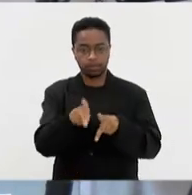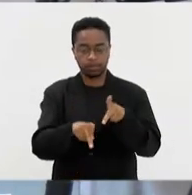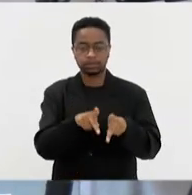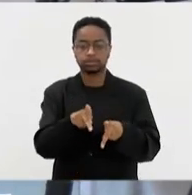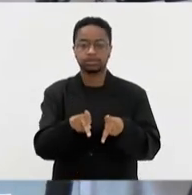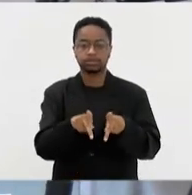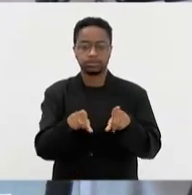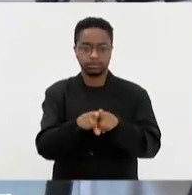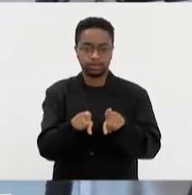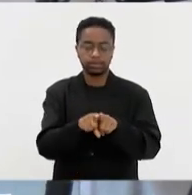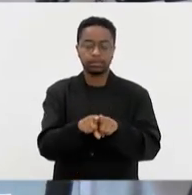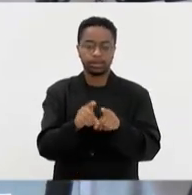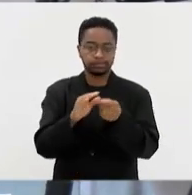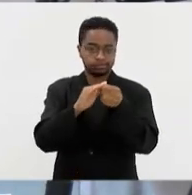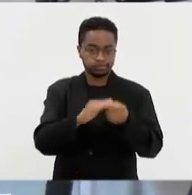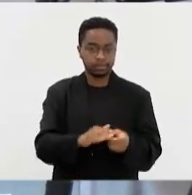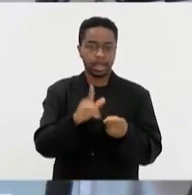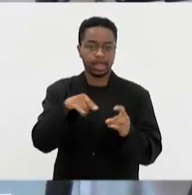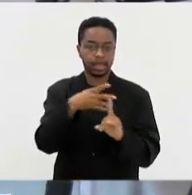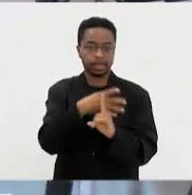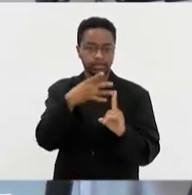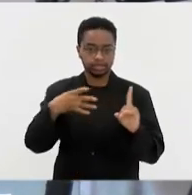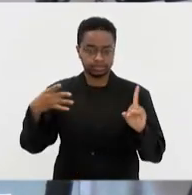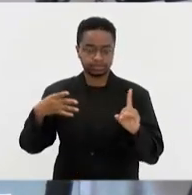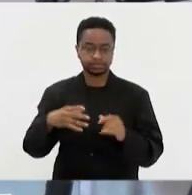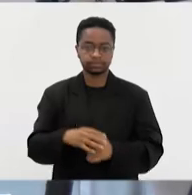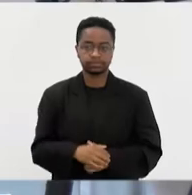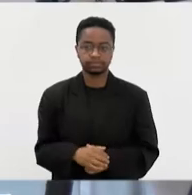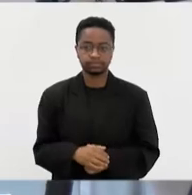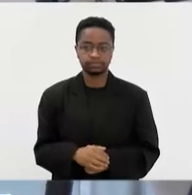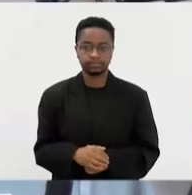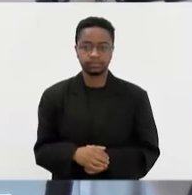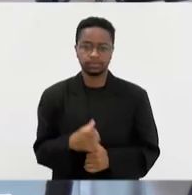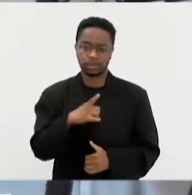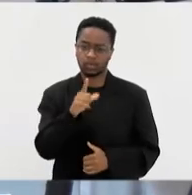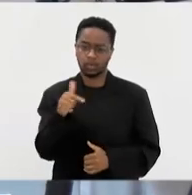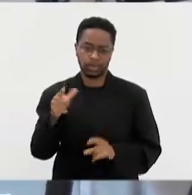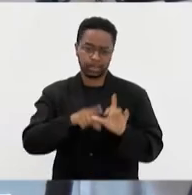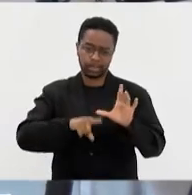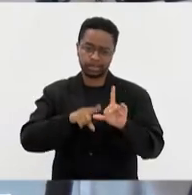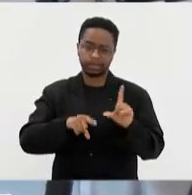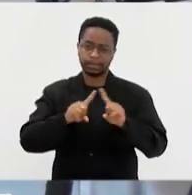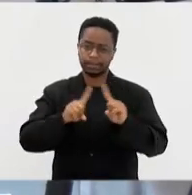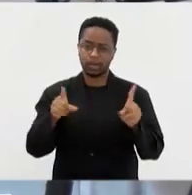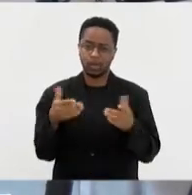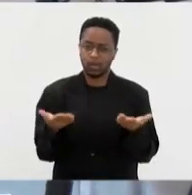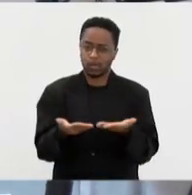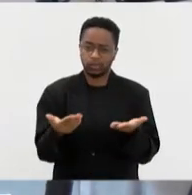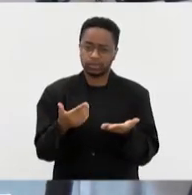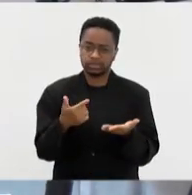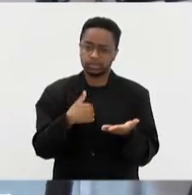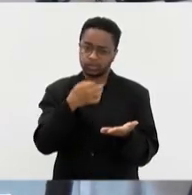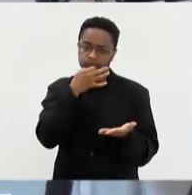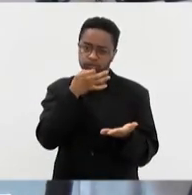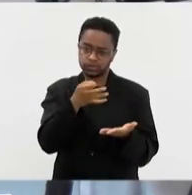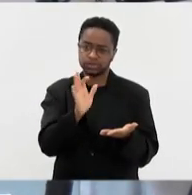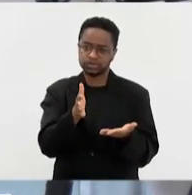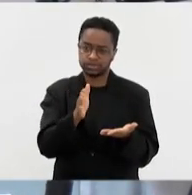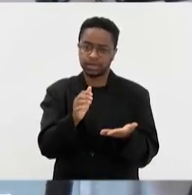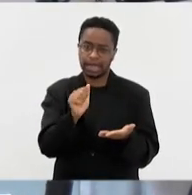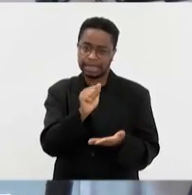também tão discriminada, que é LGBT, que é IA+, tem mais algumas letras, mas eu estou me já sugerindo.